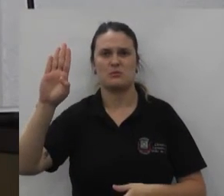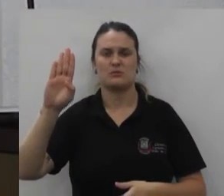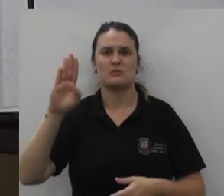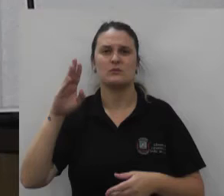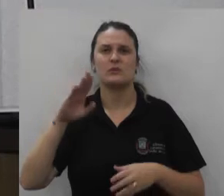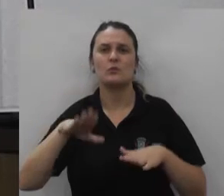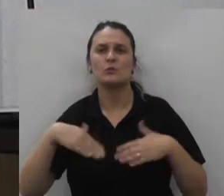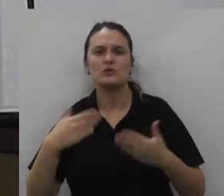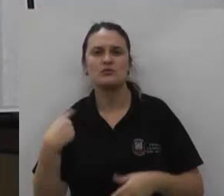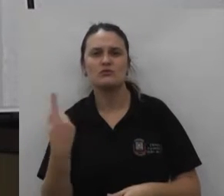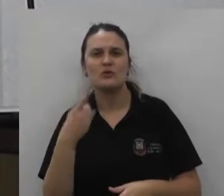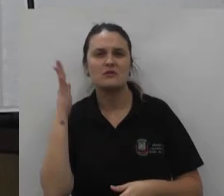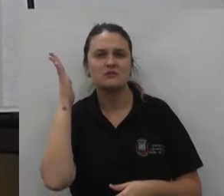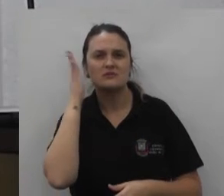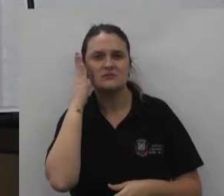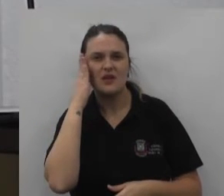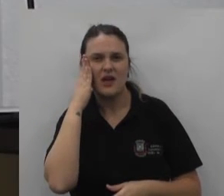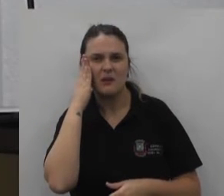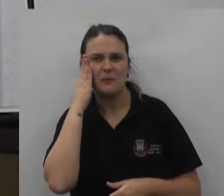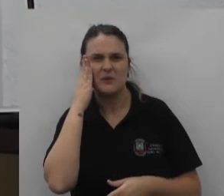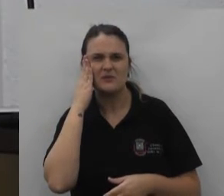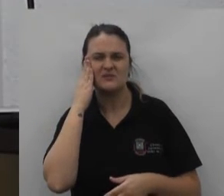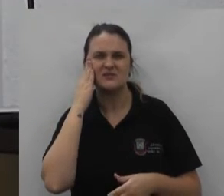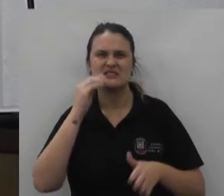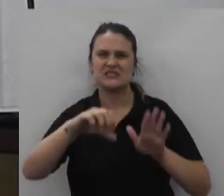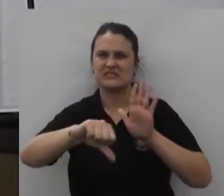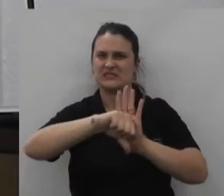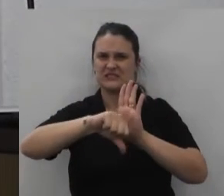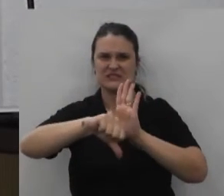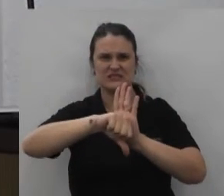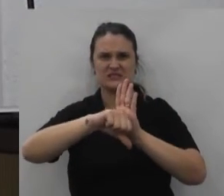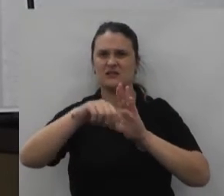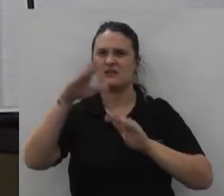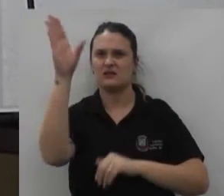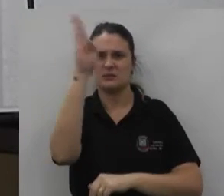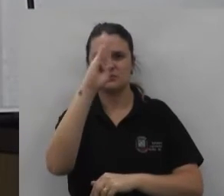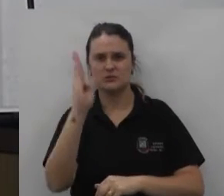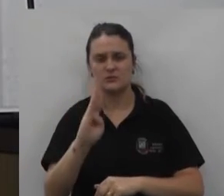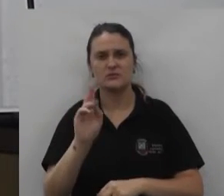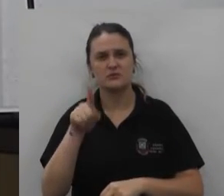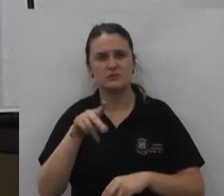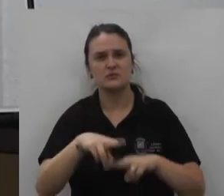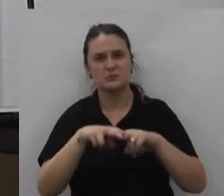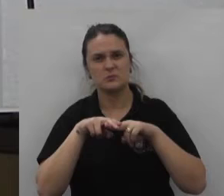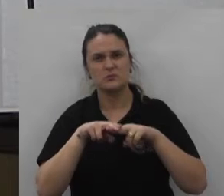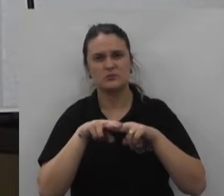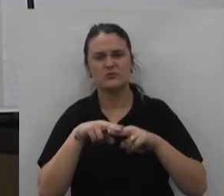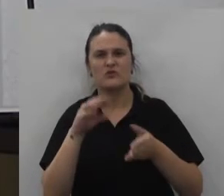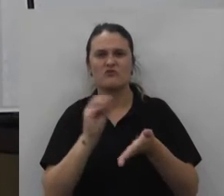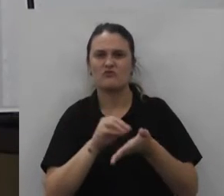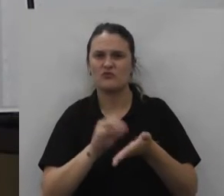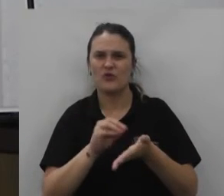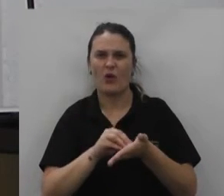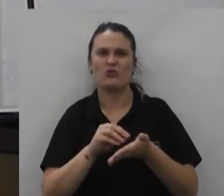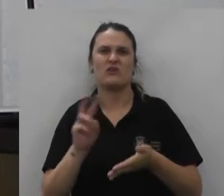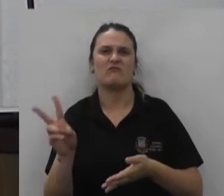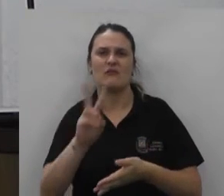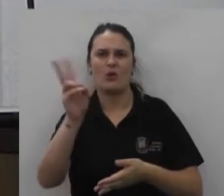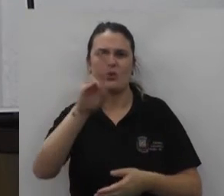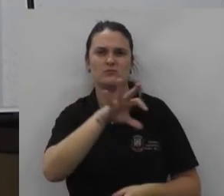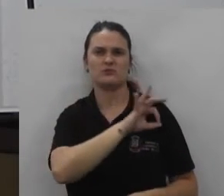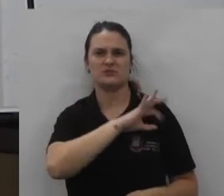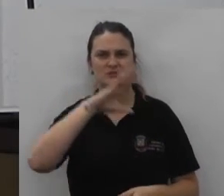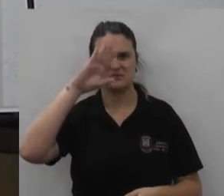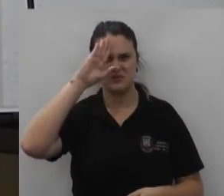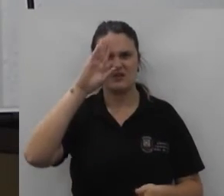Principalmente quando nós sabemos que a crise institucional no Brasil se deu por desvalorização da polícia